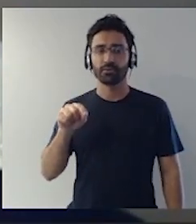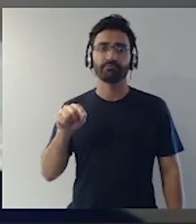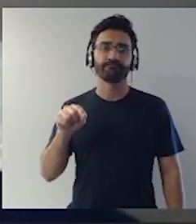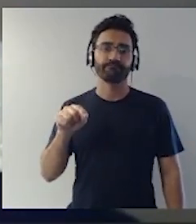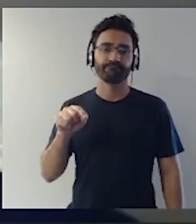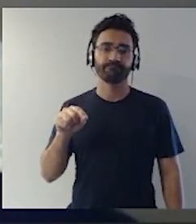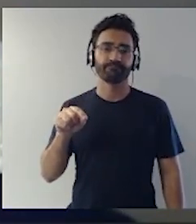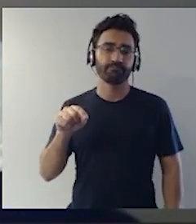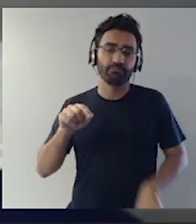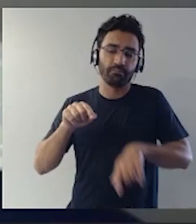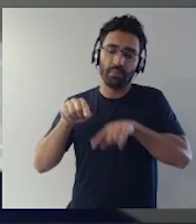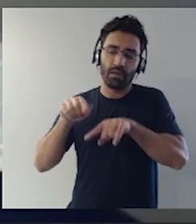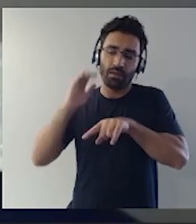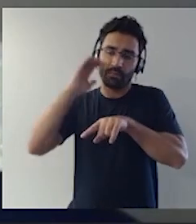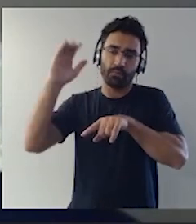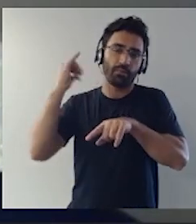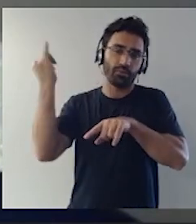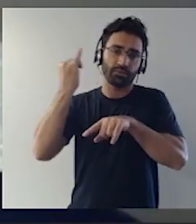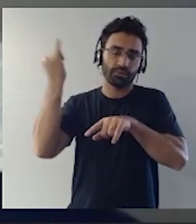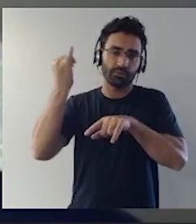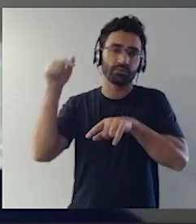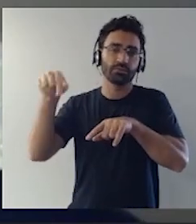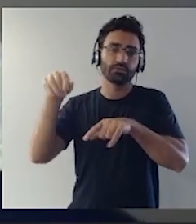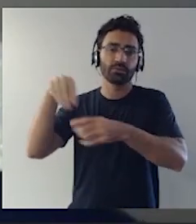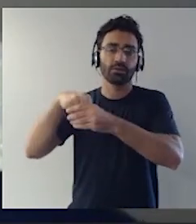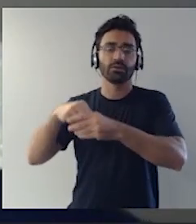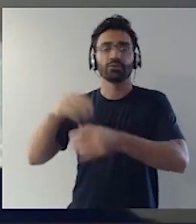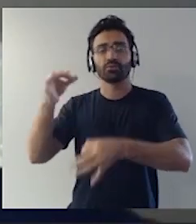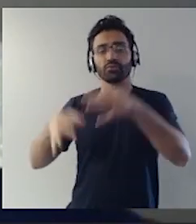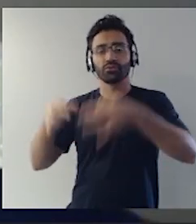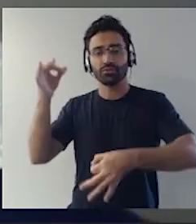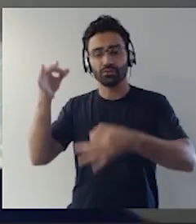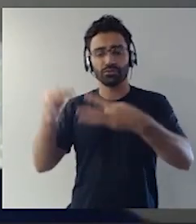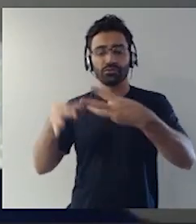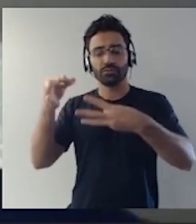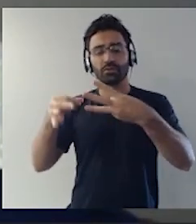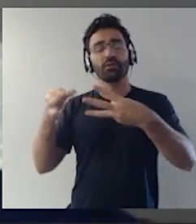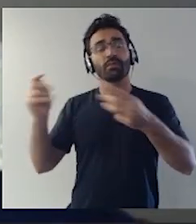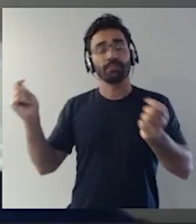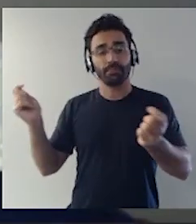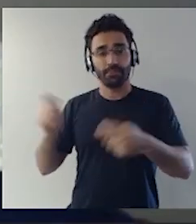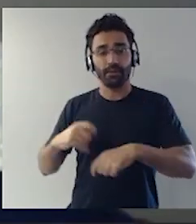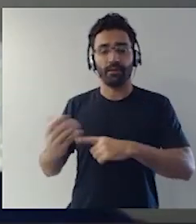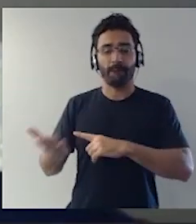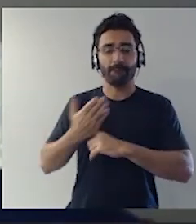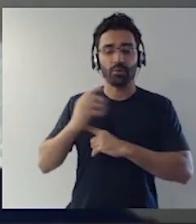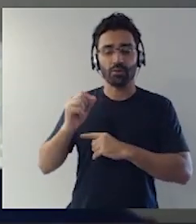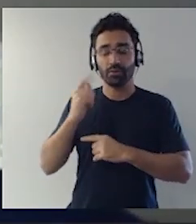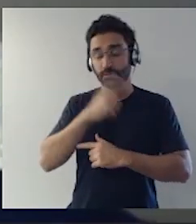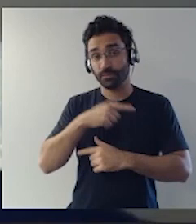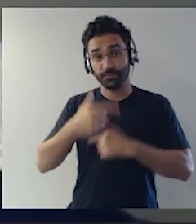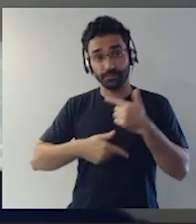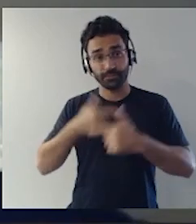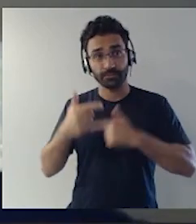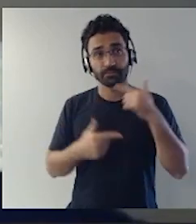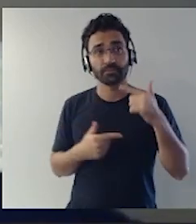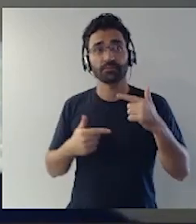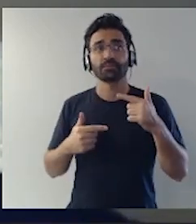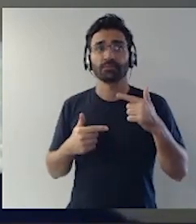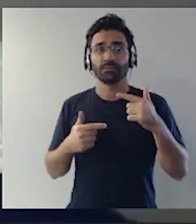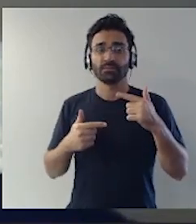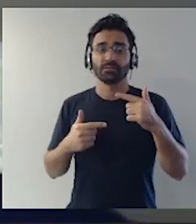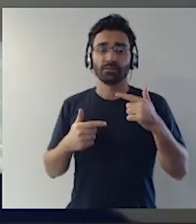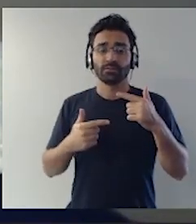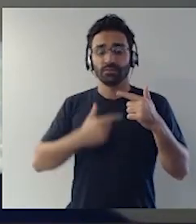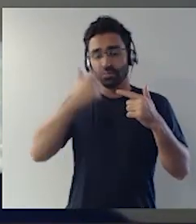jurídico e que servem como balizamento para a atividade dos operadores